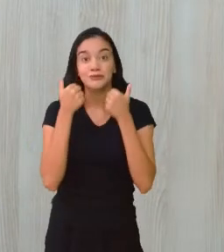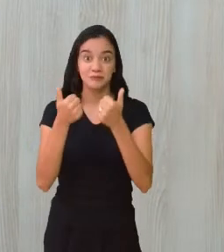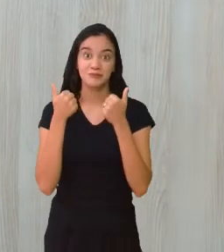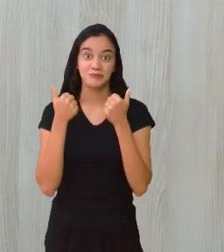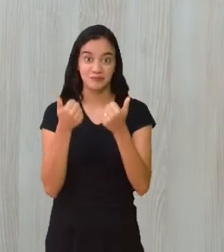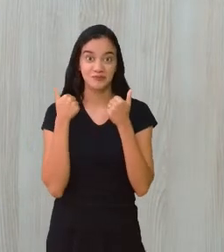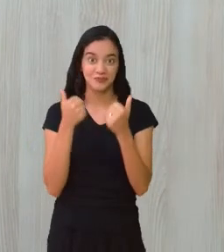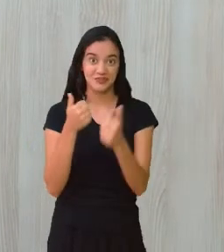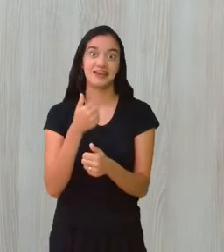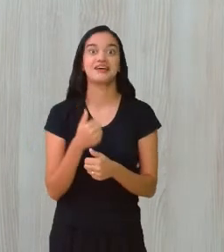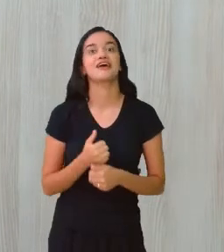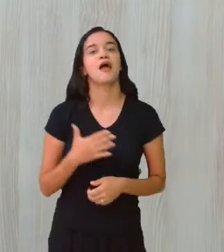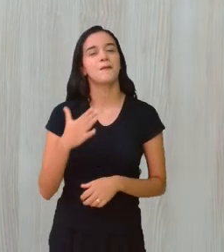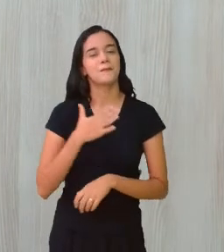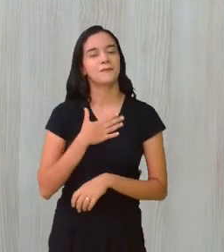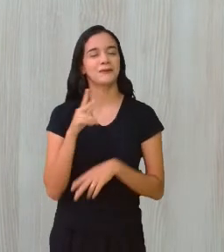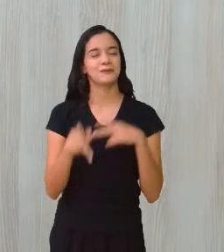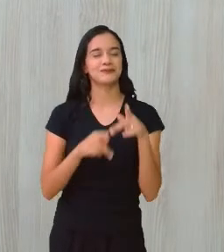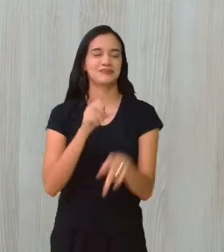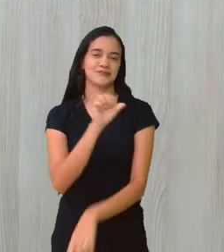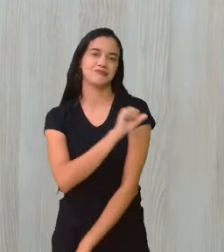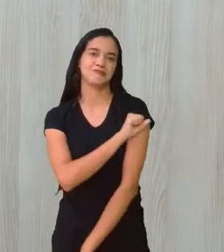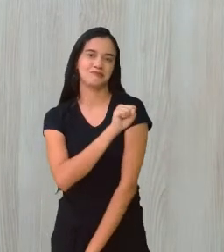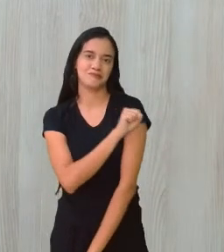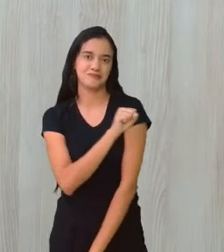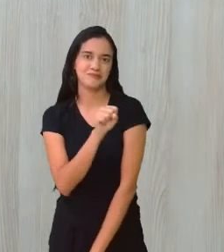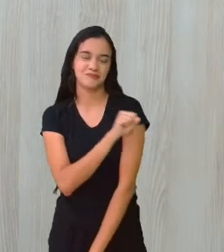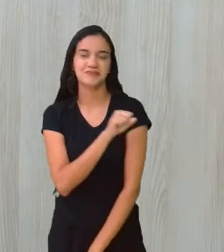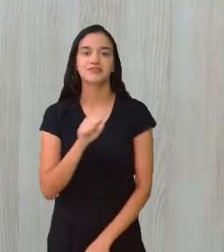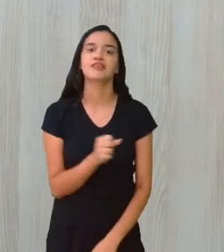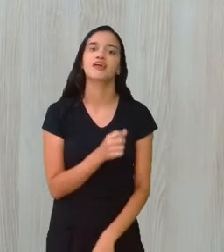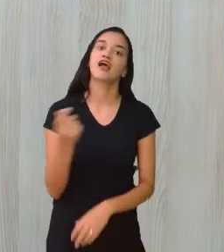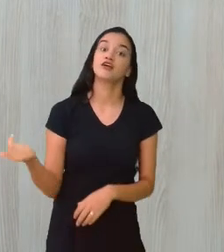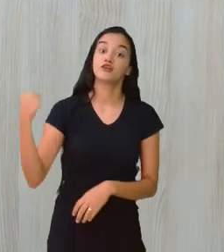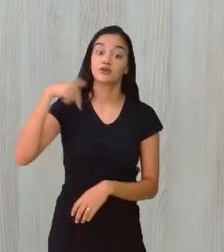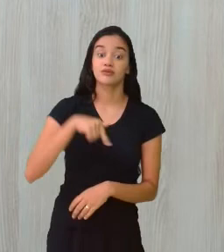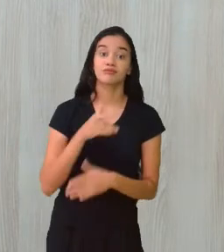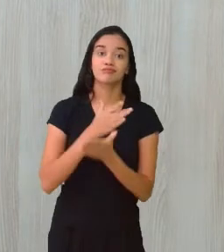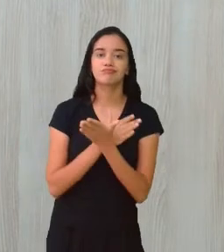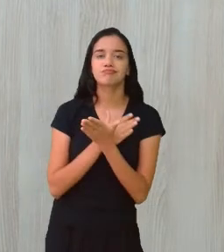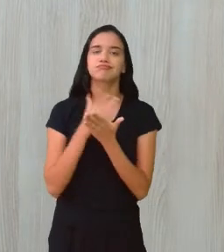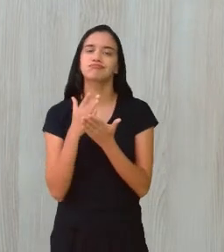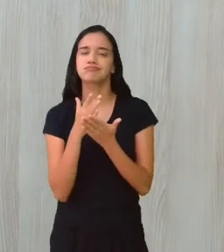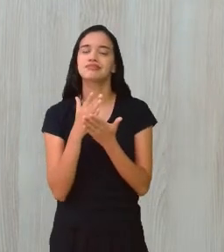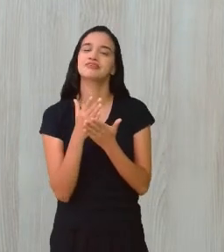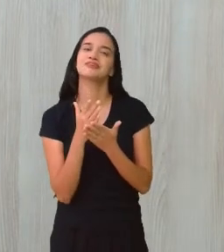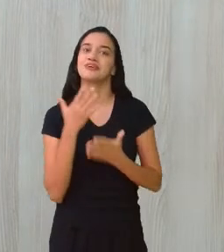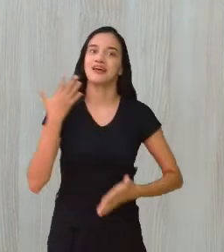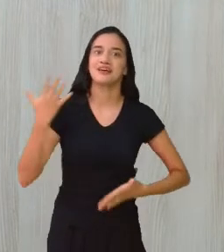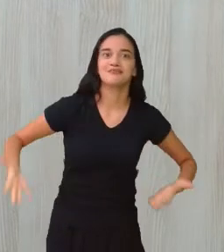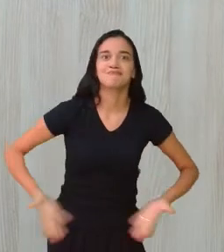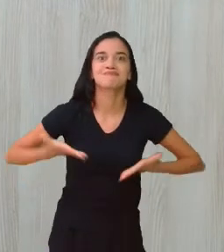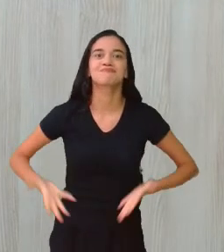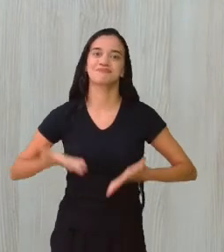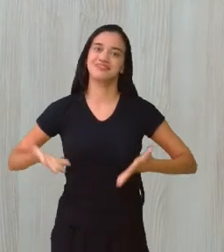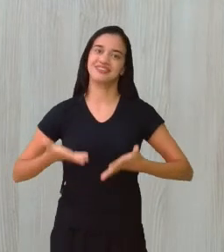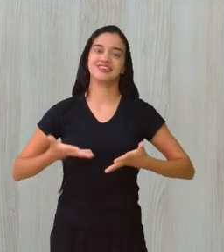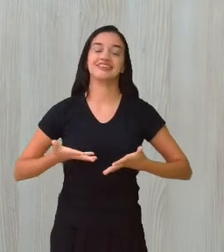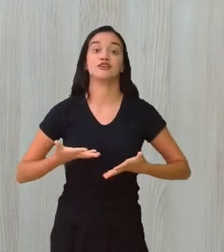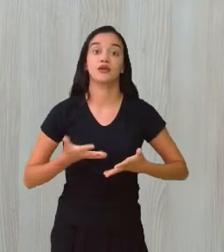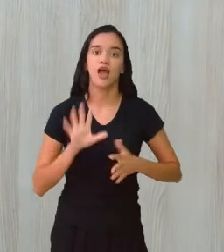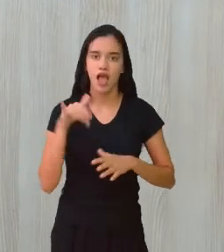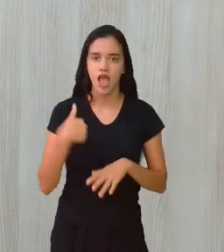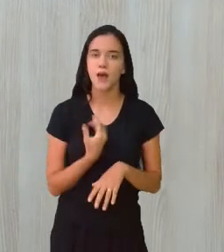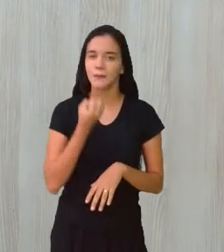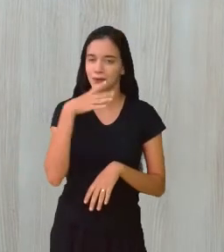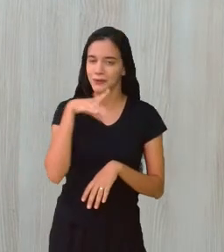Carol? Tudo bem, meu pessoal aí do oitavo ano? Estamos iniciando aqui com todo o gás, viu, professora Carol? Já